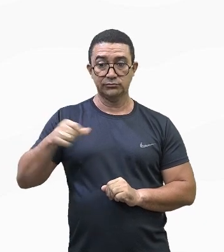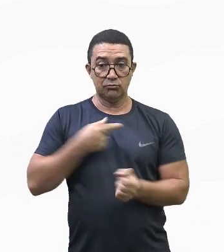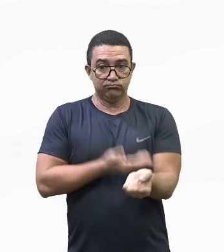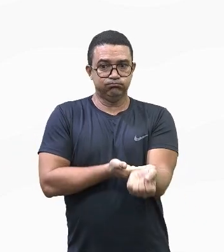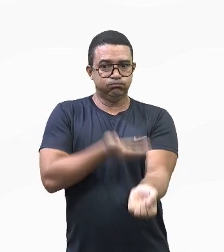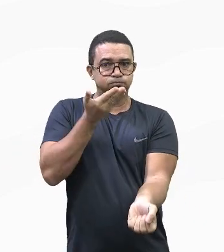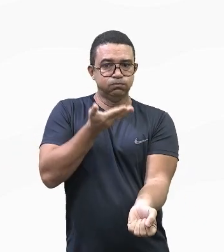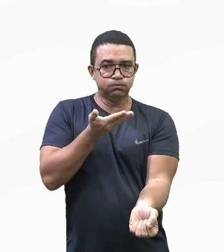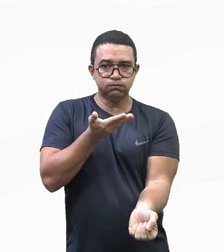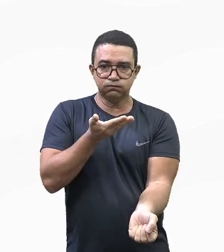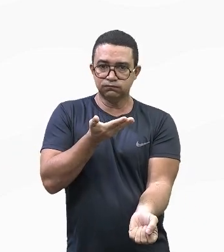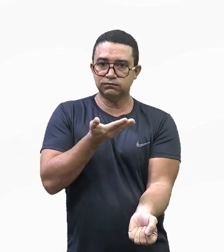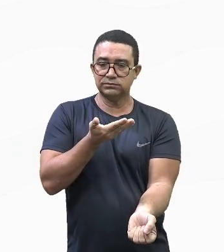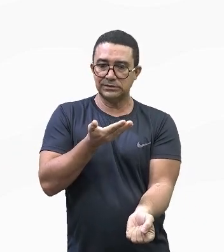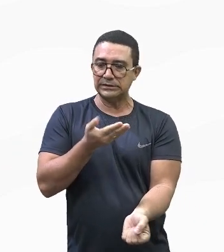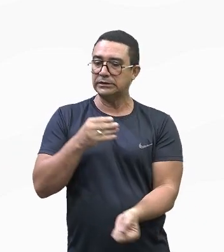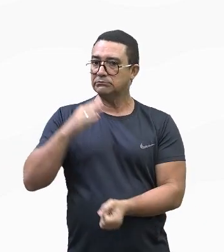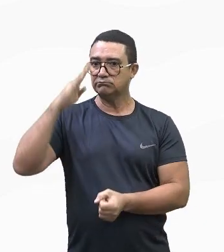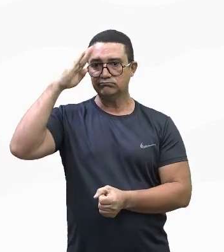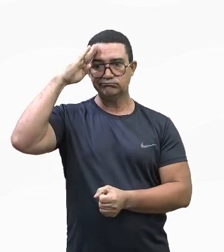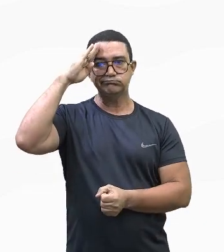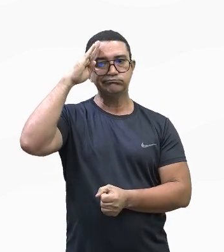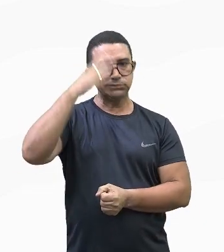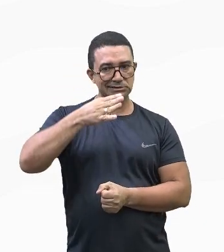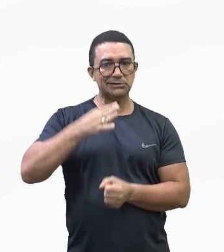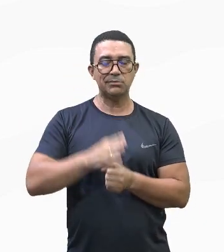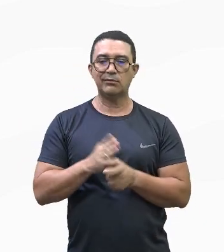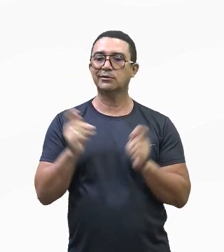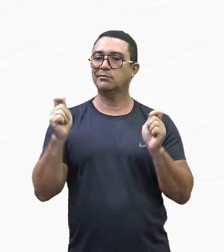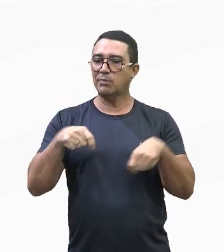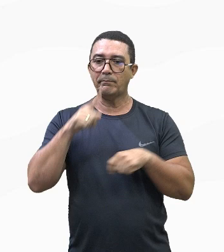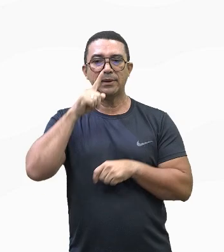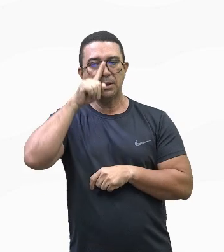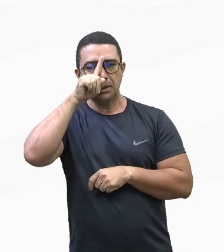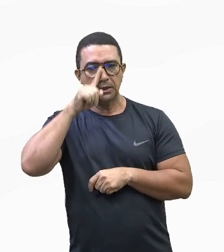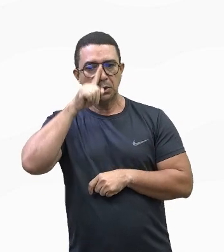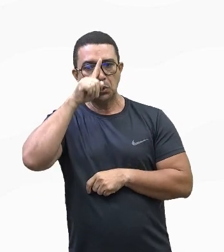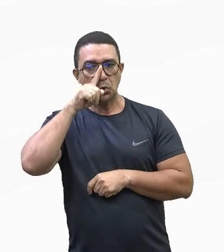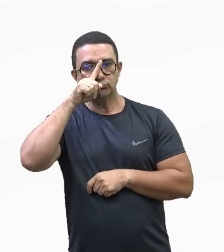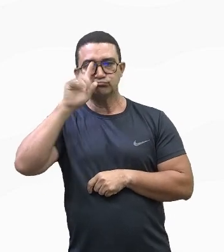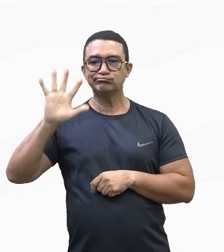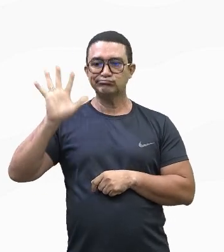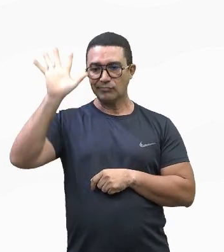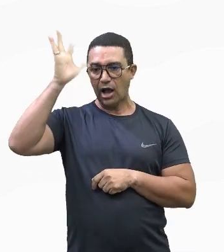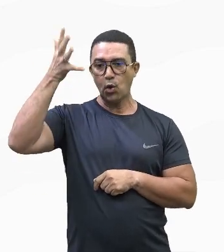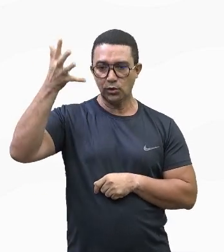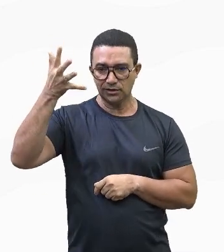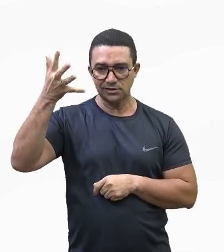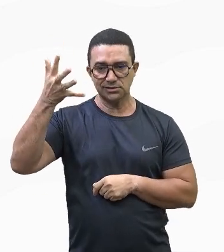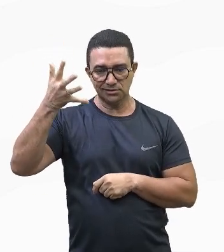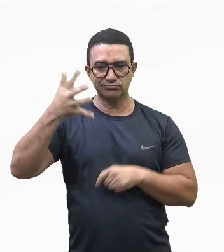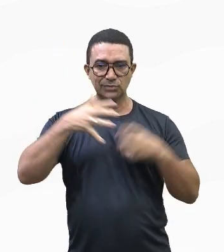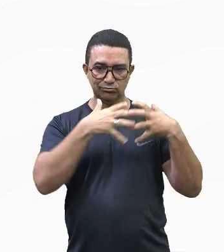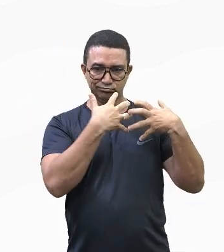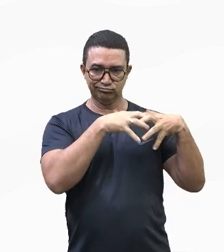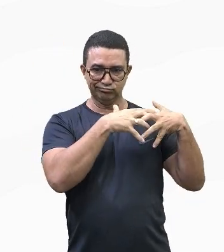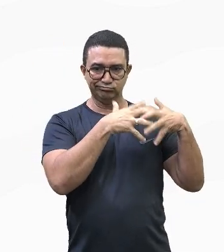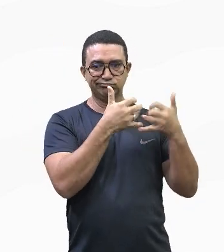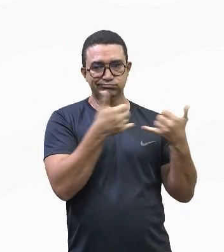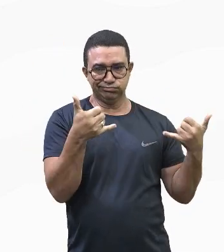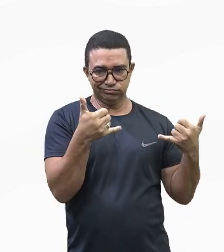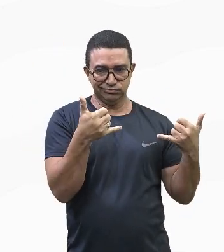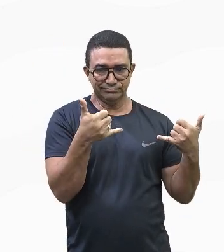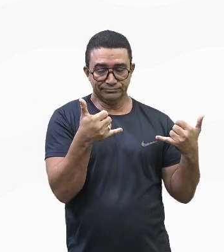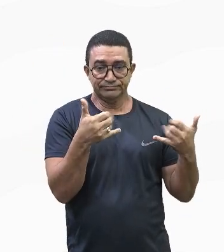alta, ela é um dos principais fatores de risco para a ocorrência do acidente vascular cerebral, o